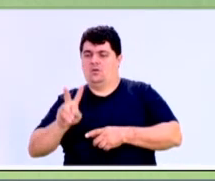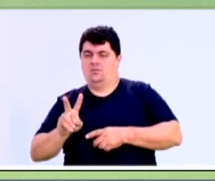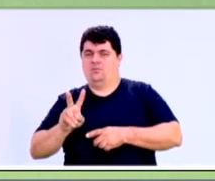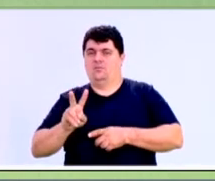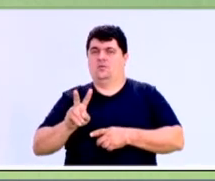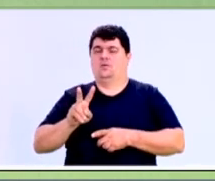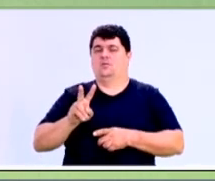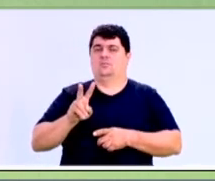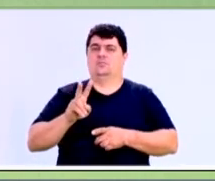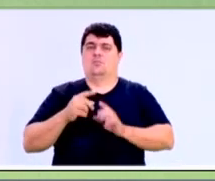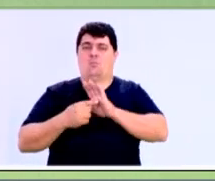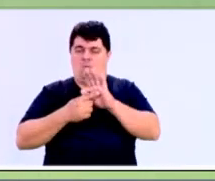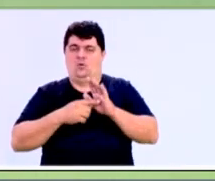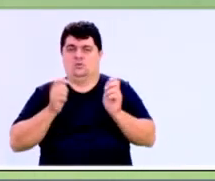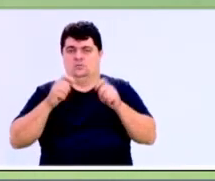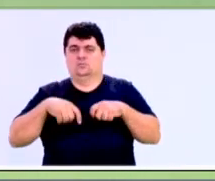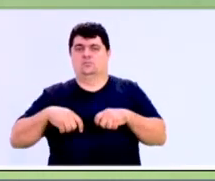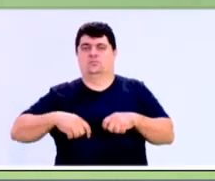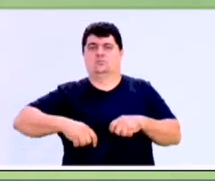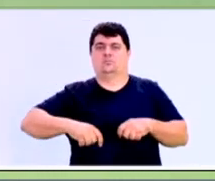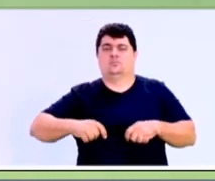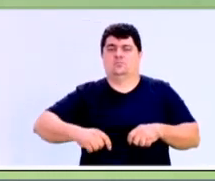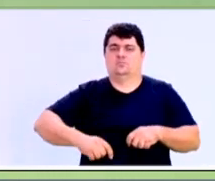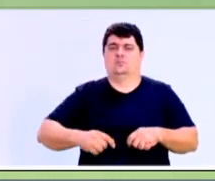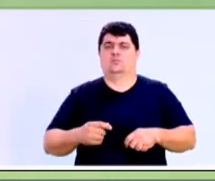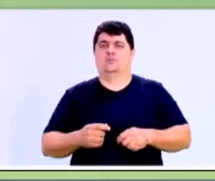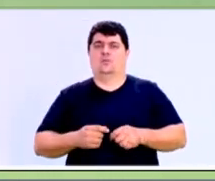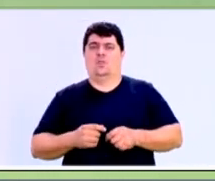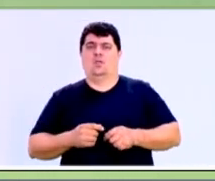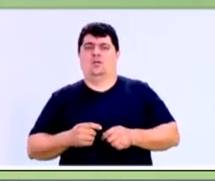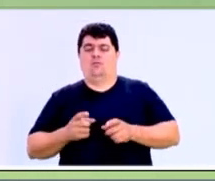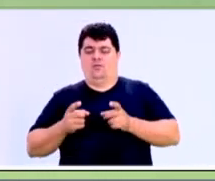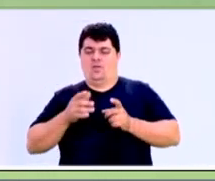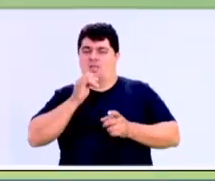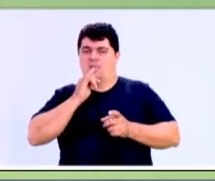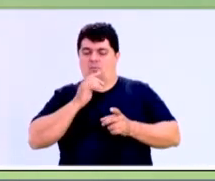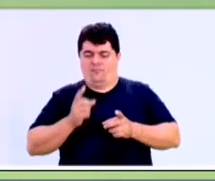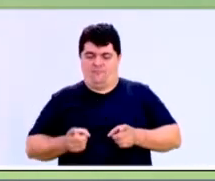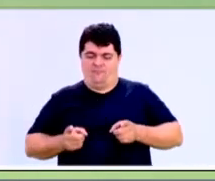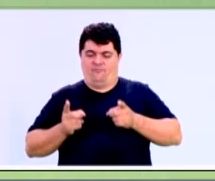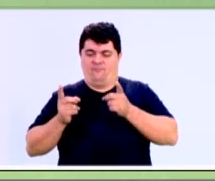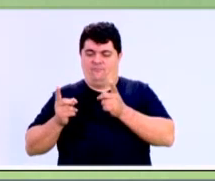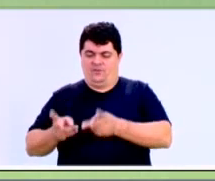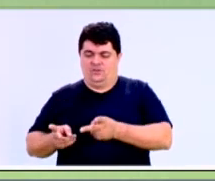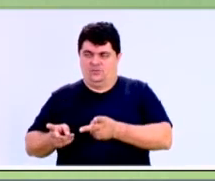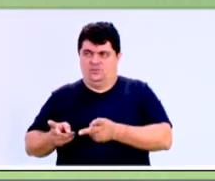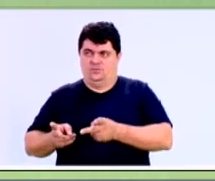das vendas. Do que eu estou falando aqui? Venda,